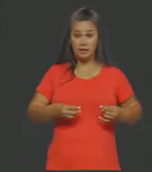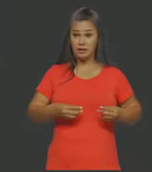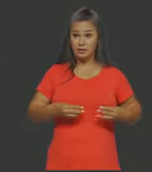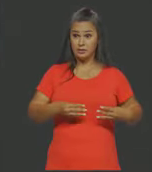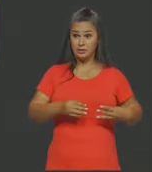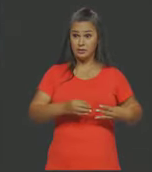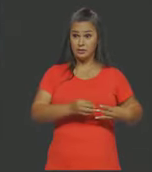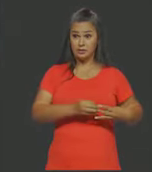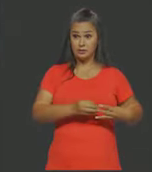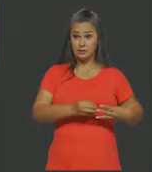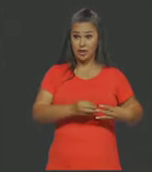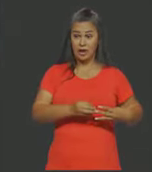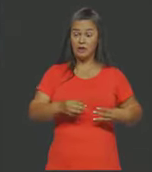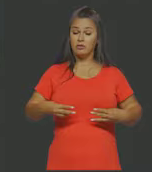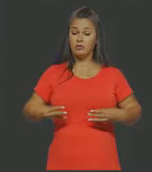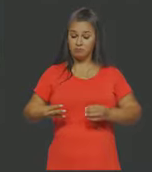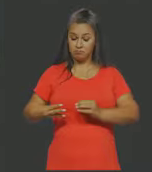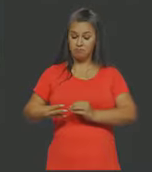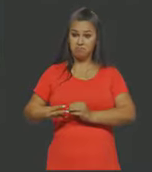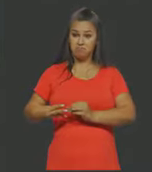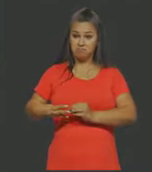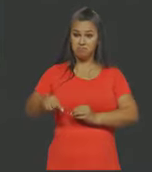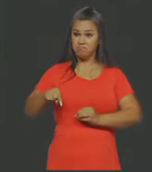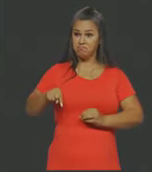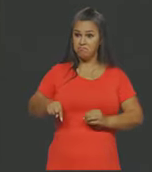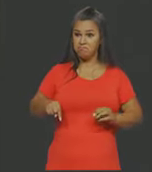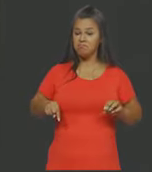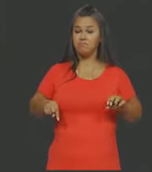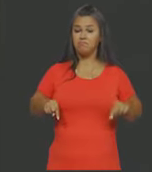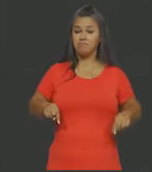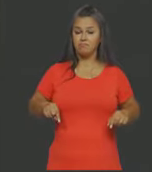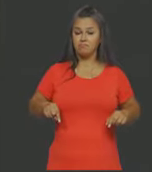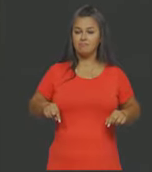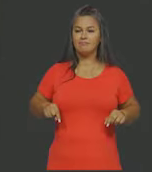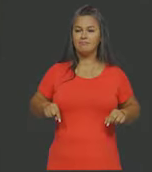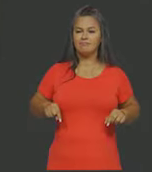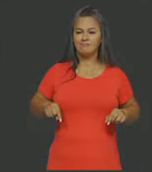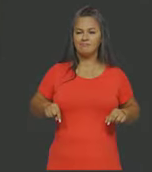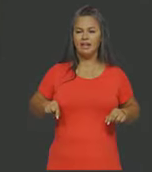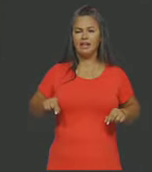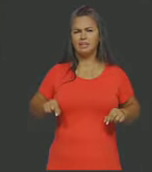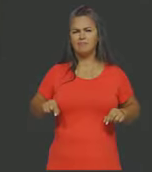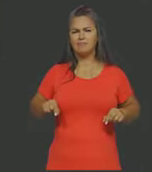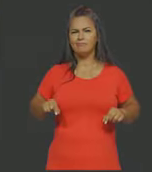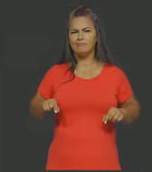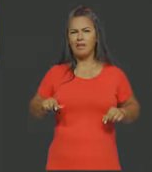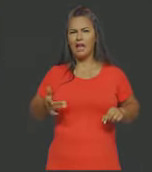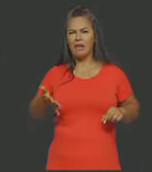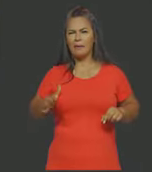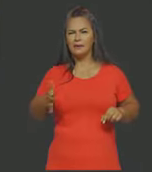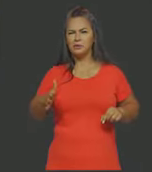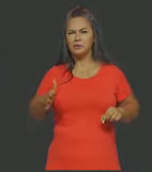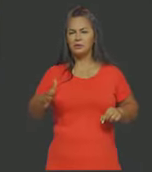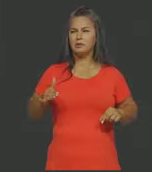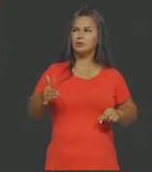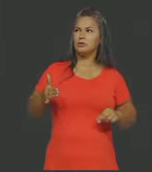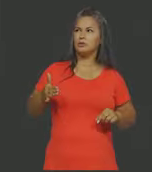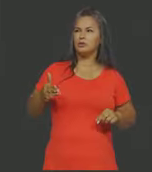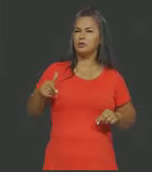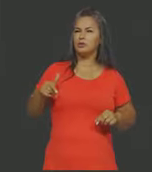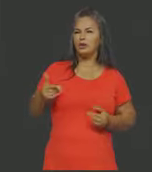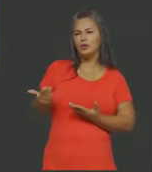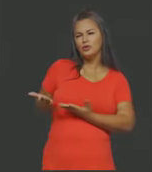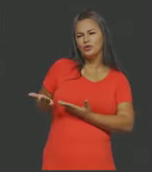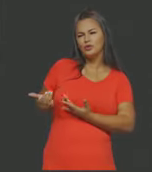você é um bebê, um feto, para a divisão e só continua a dividir de novo no processo